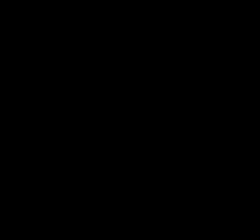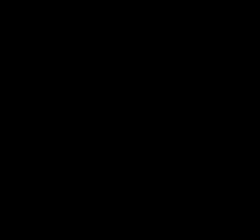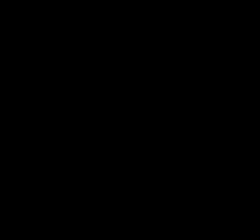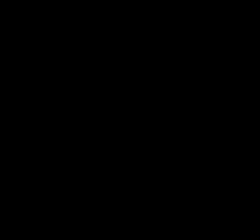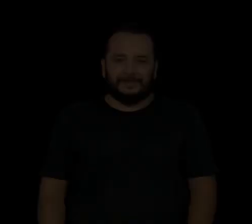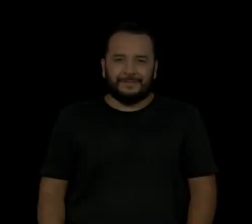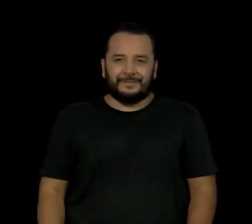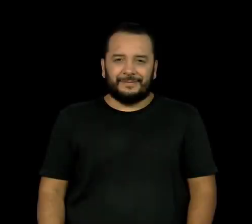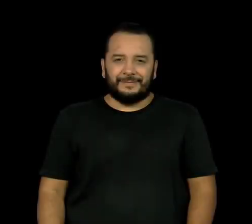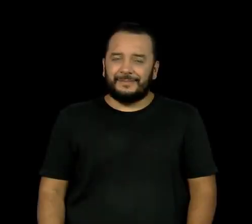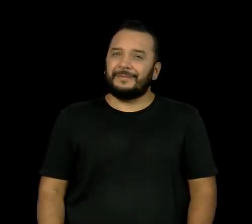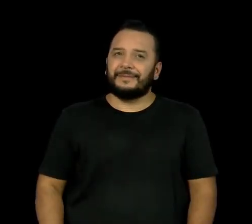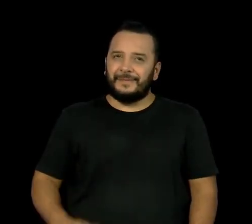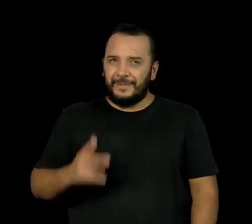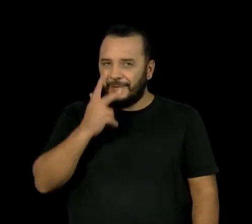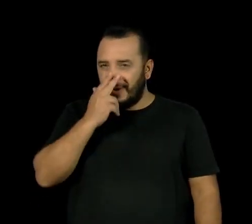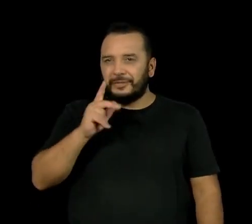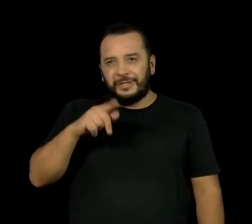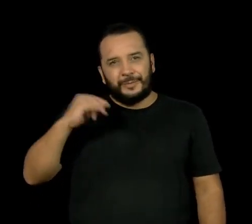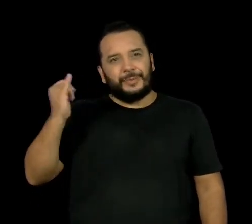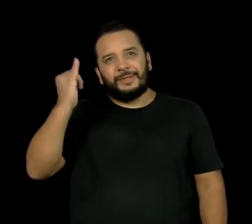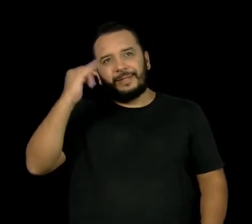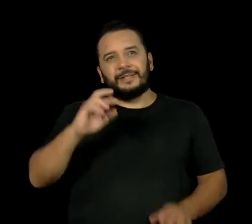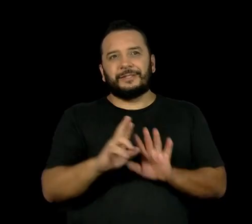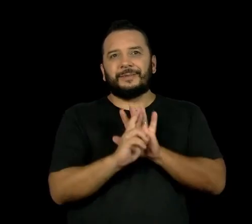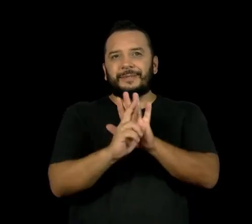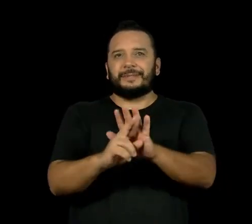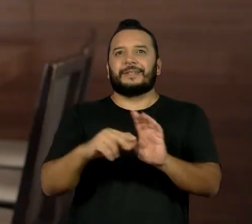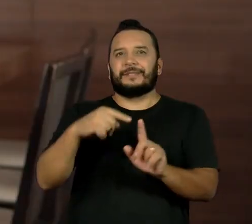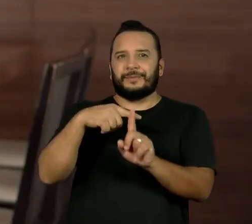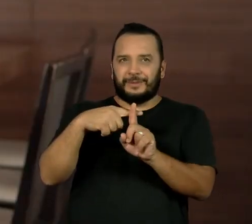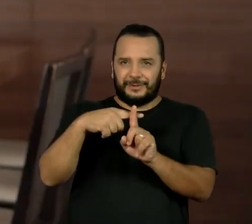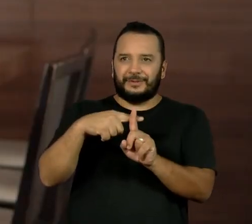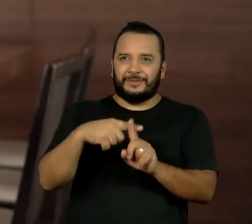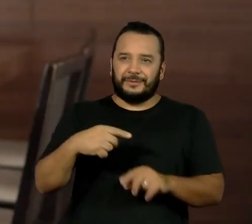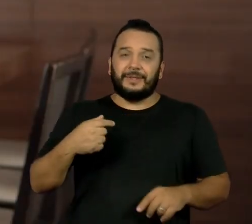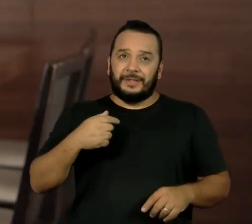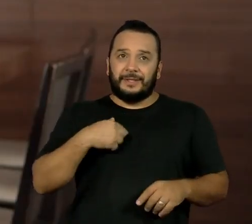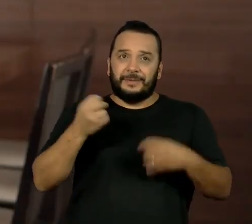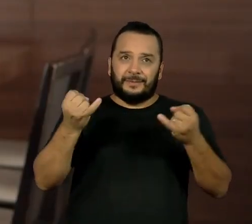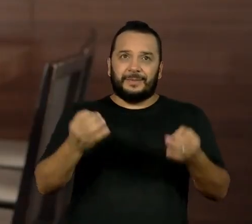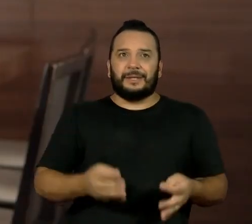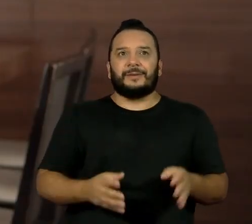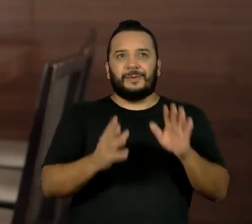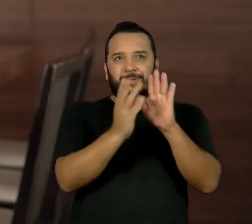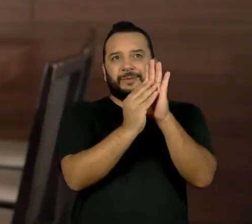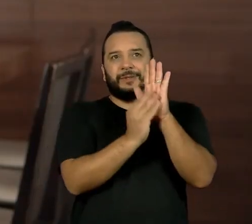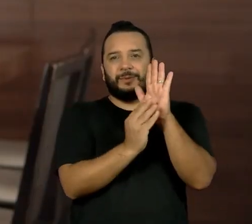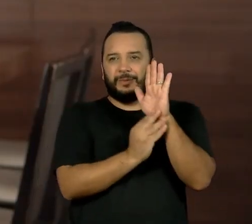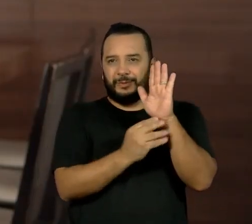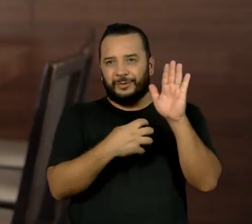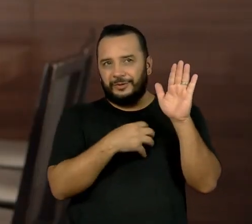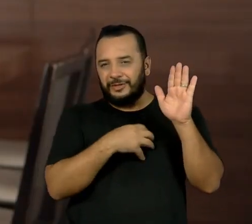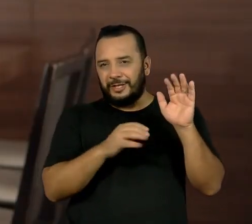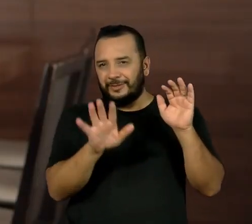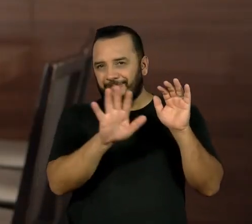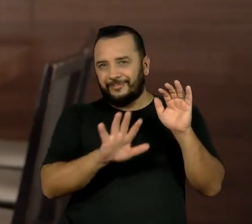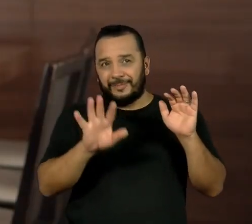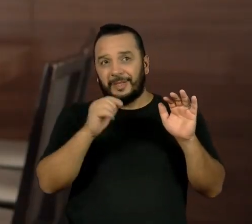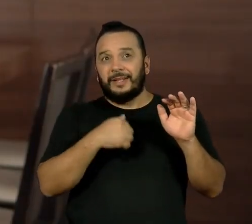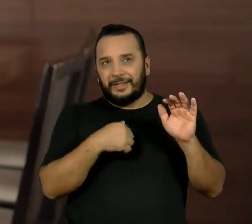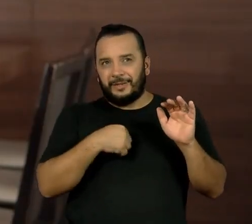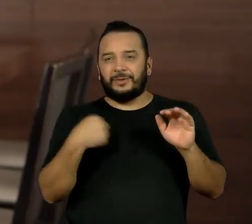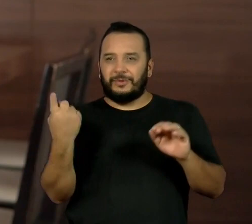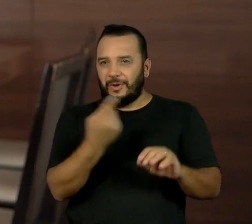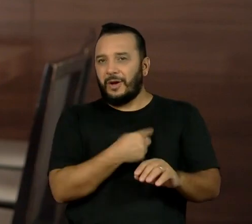Eu acho que é uma importância de representatividade positiva. Eu falo no conteúdo e na forma também, porque eu brigo muito para falar que nós